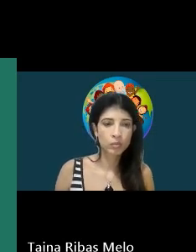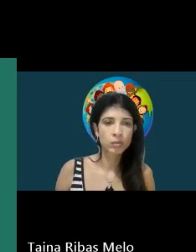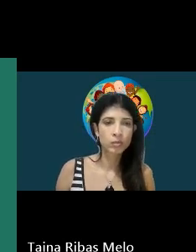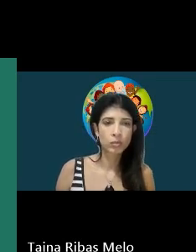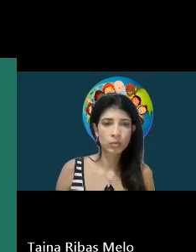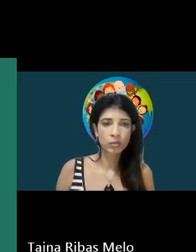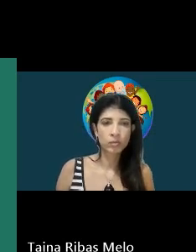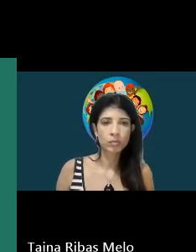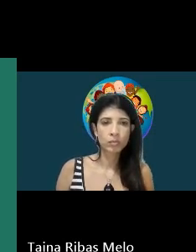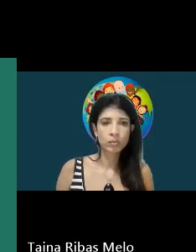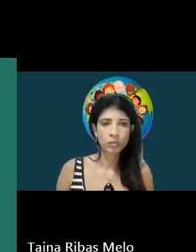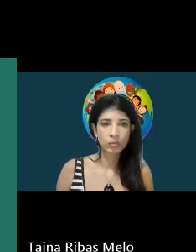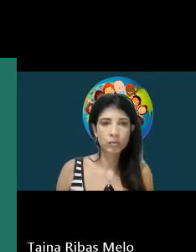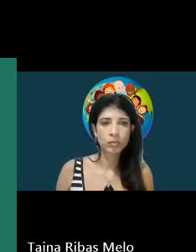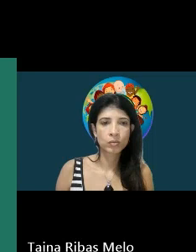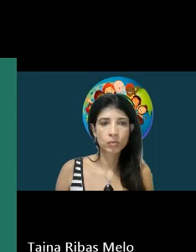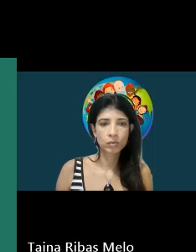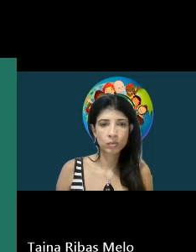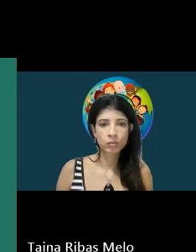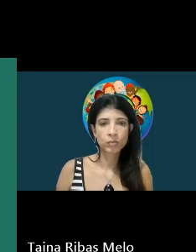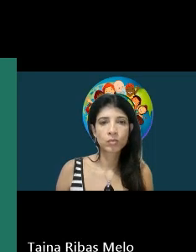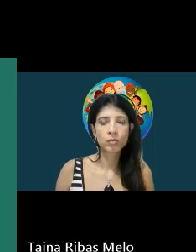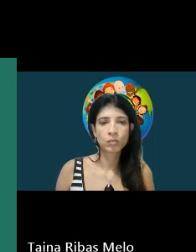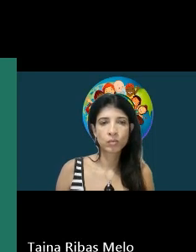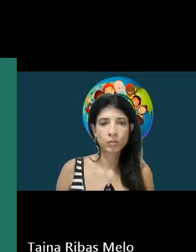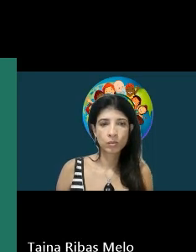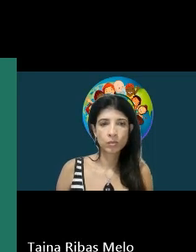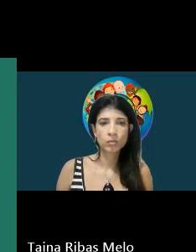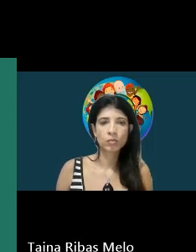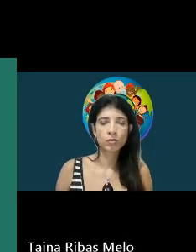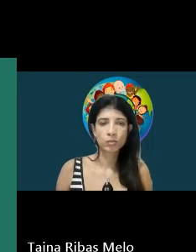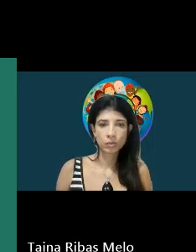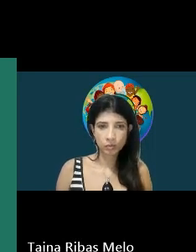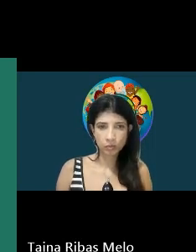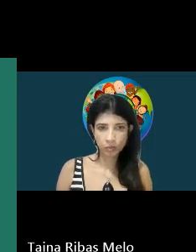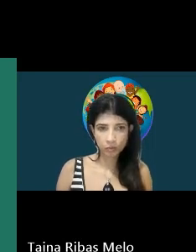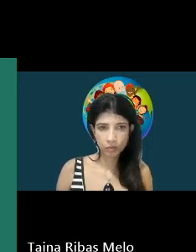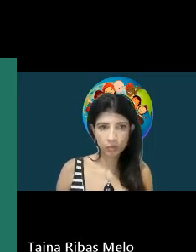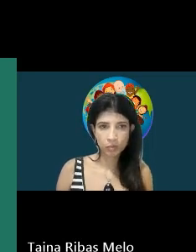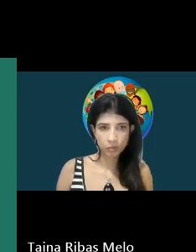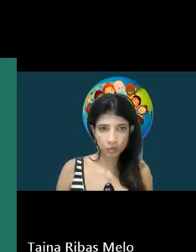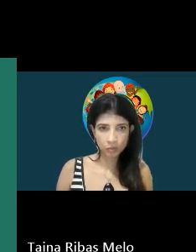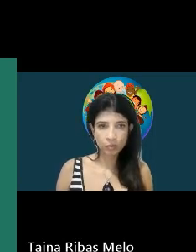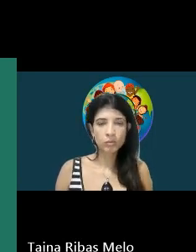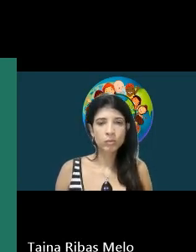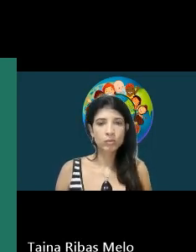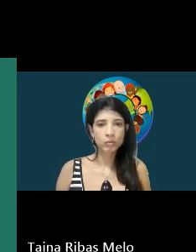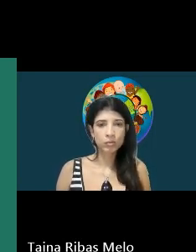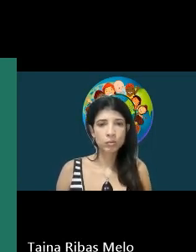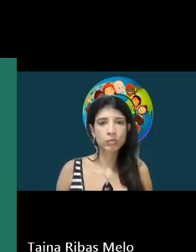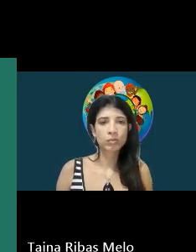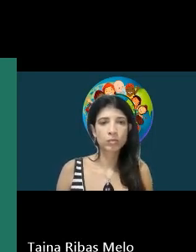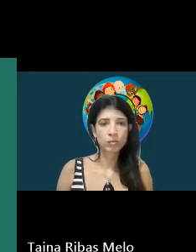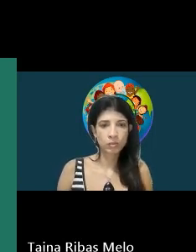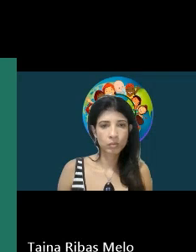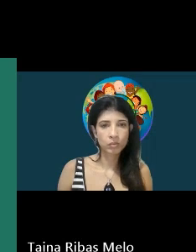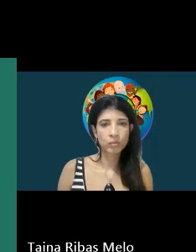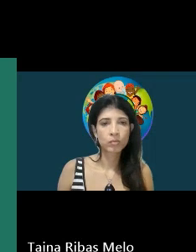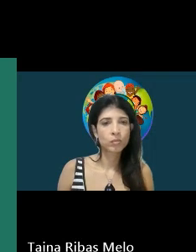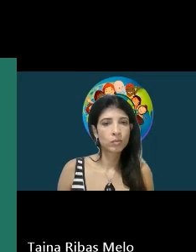ele te dá nos nervos ou te irrita? Com que frequência você fica feliz quando ele dá um sorriso ou uma gargalhada? Com que frequência você gosta